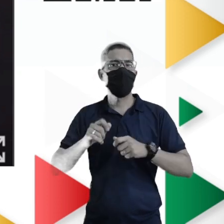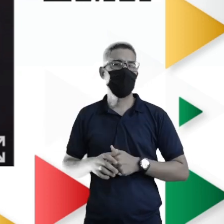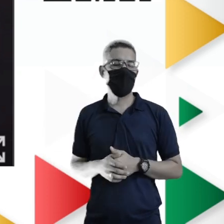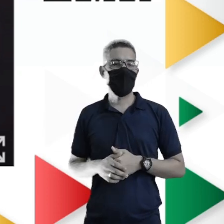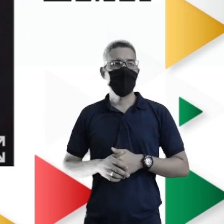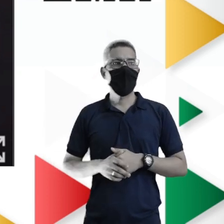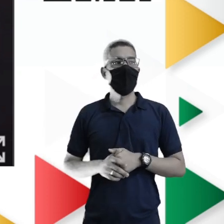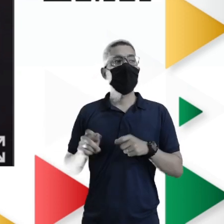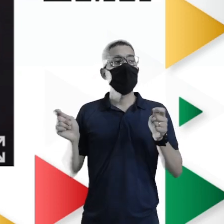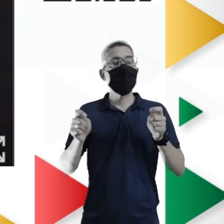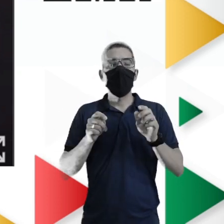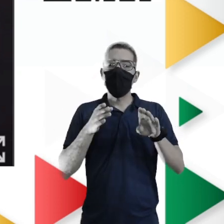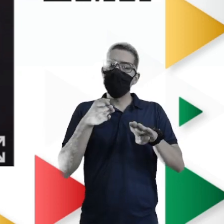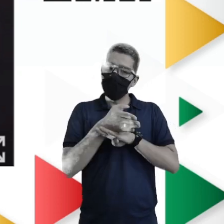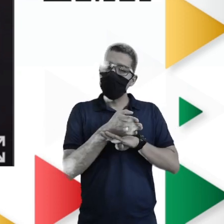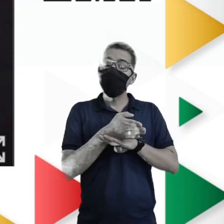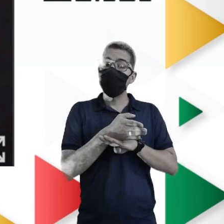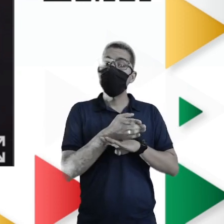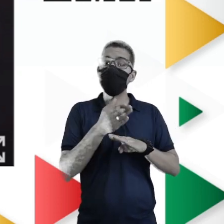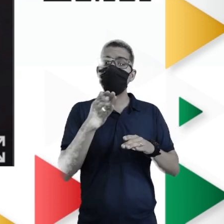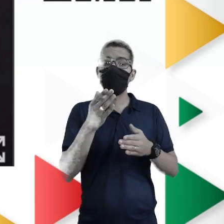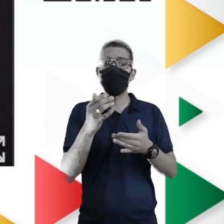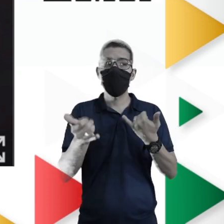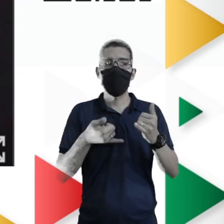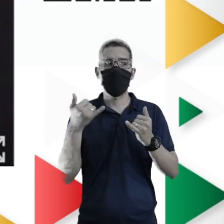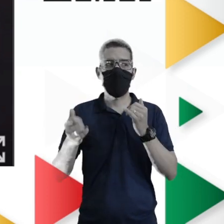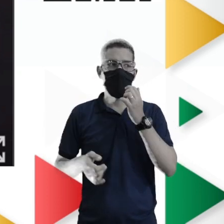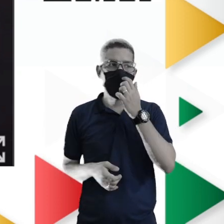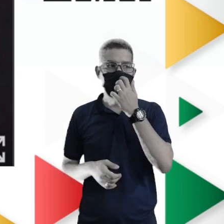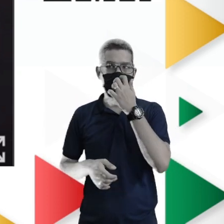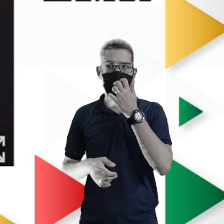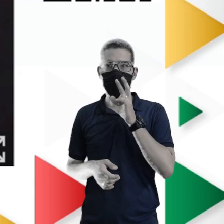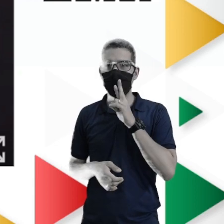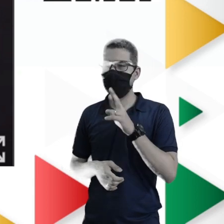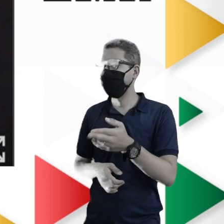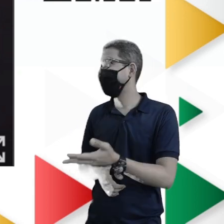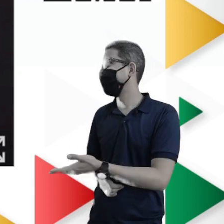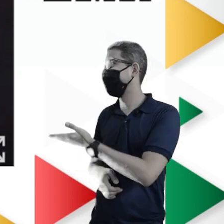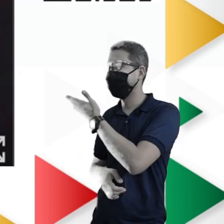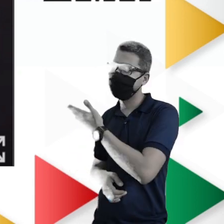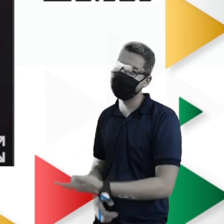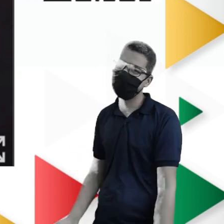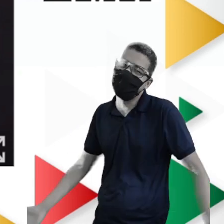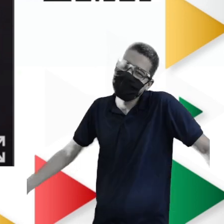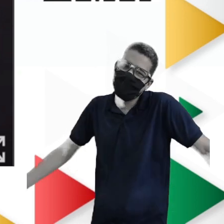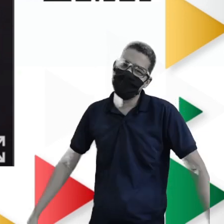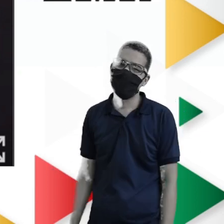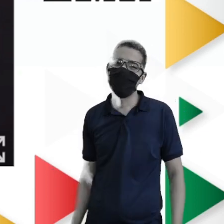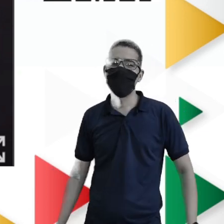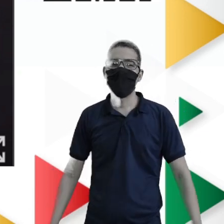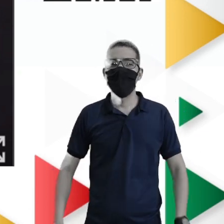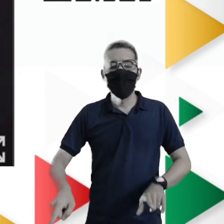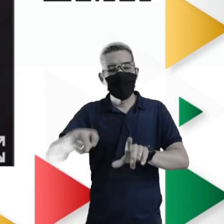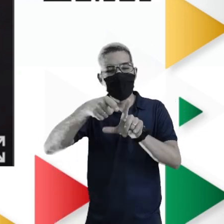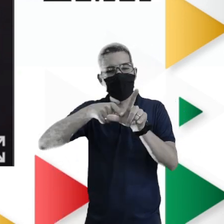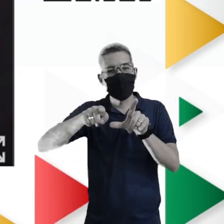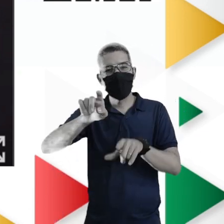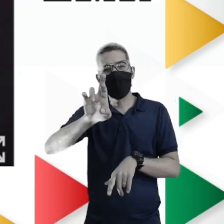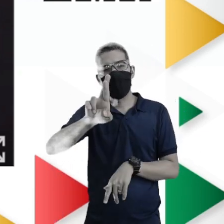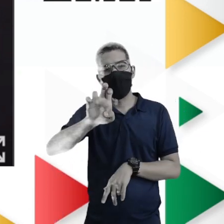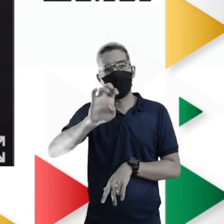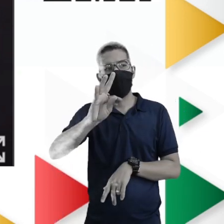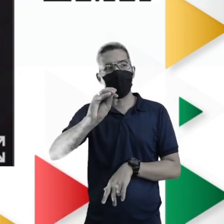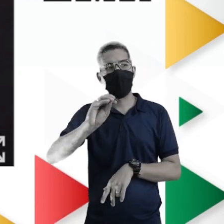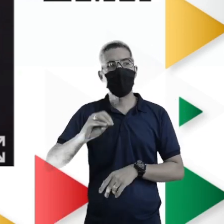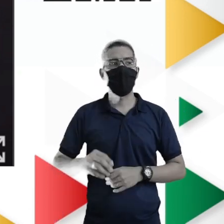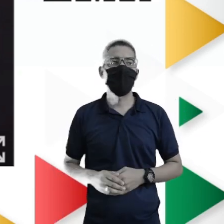do Bonitão, que você vai ter acesso a esse game maravilhoso. Mas aí eu já vou responder. É o ângulo reto, beleza? Muito fácil,